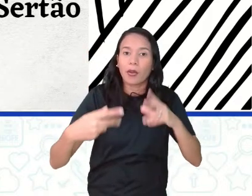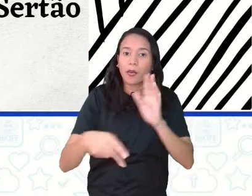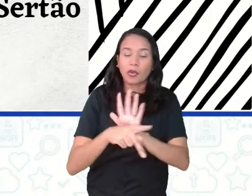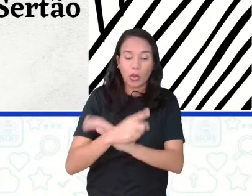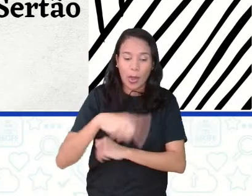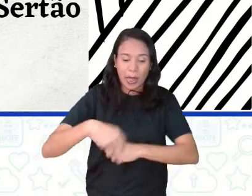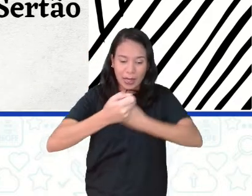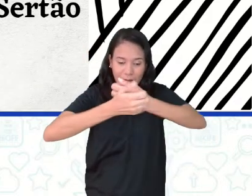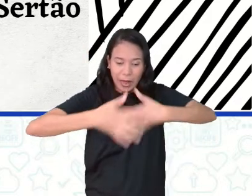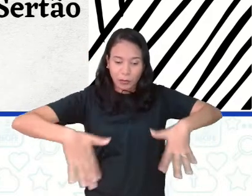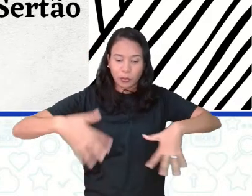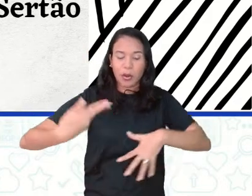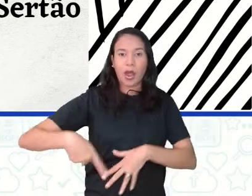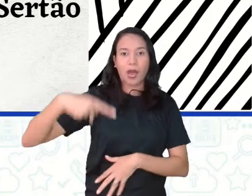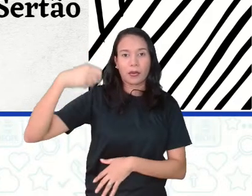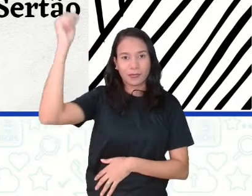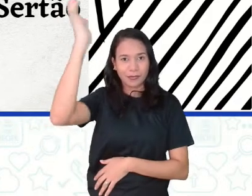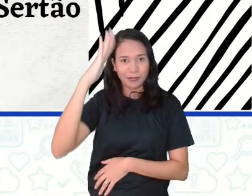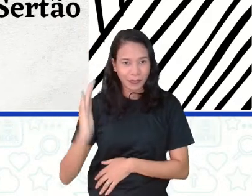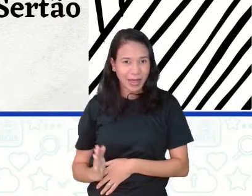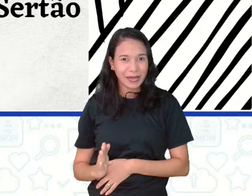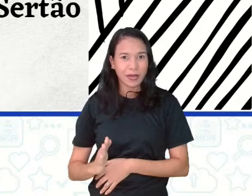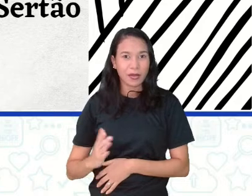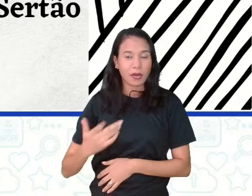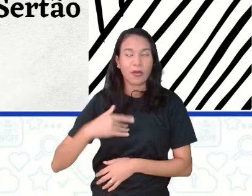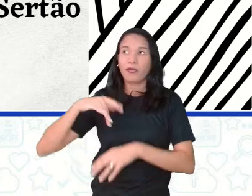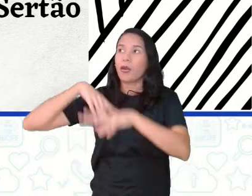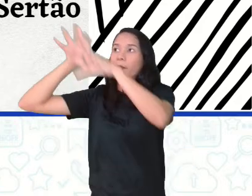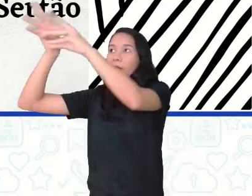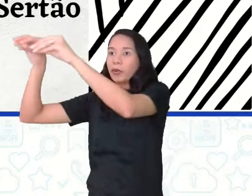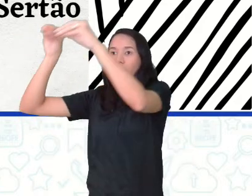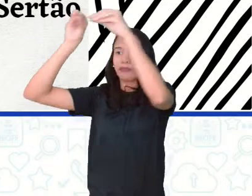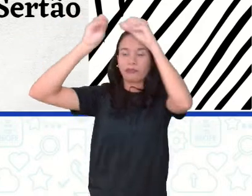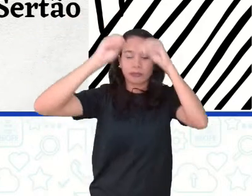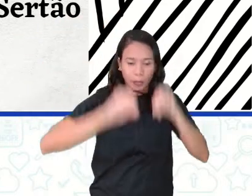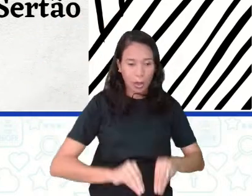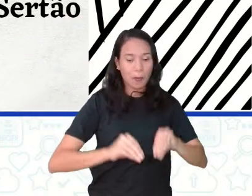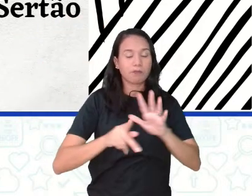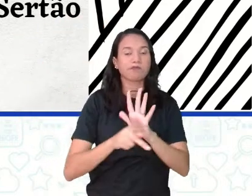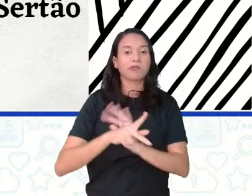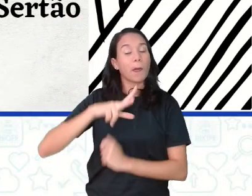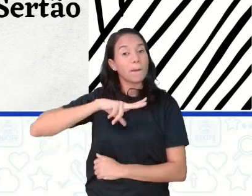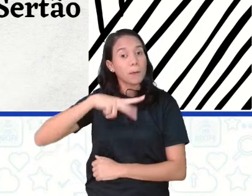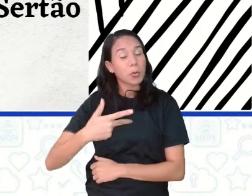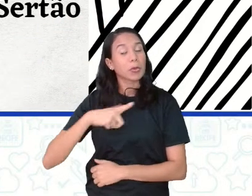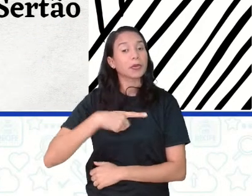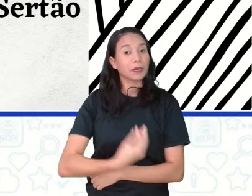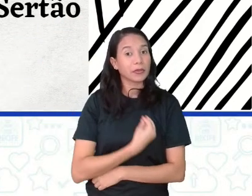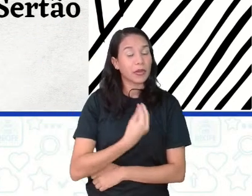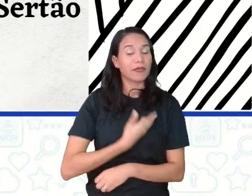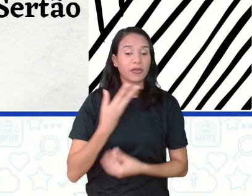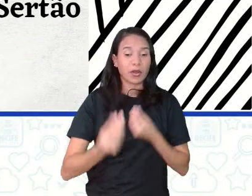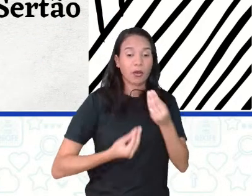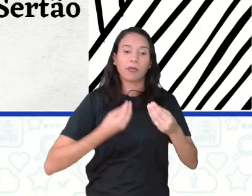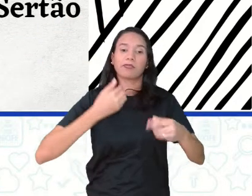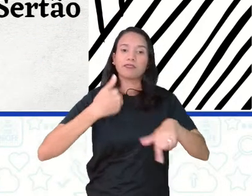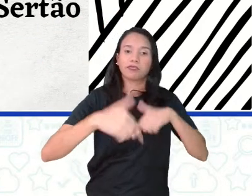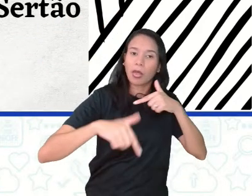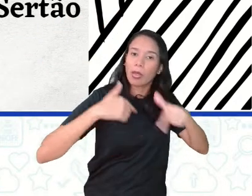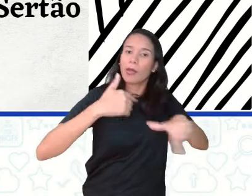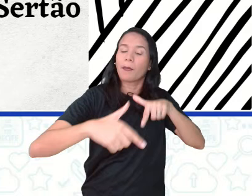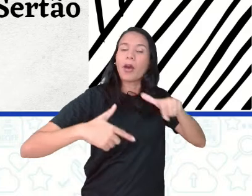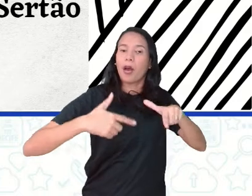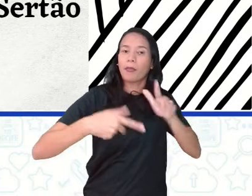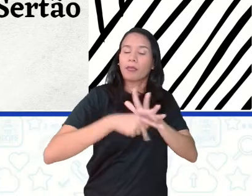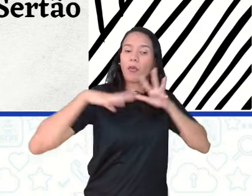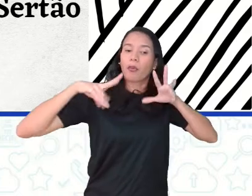não é natural do Brasil, né? Ele foi trazido para cá pelos portugueses para servir de tração animal,